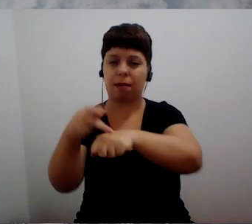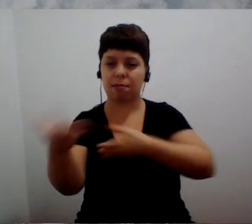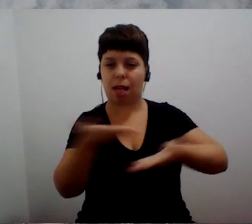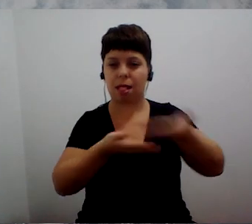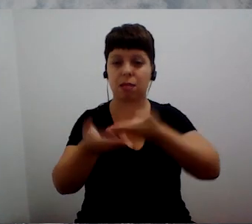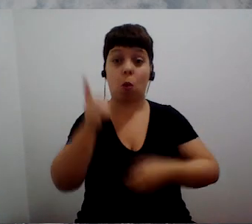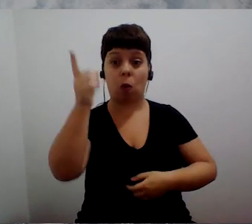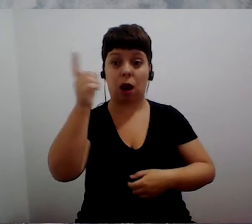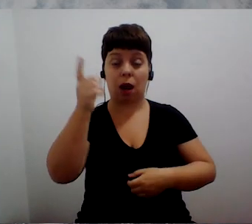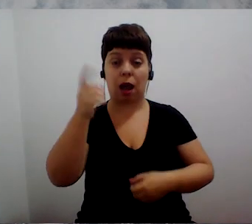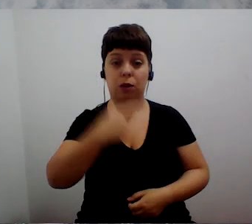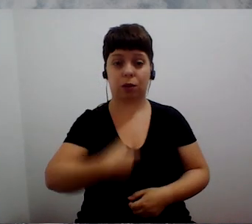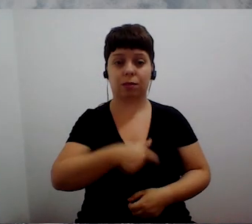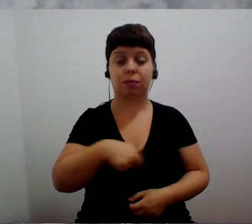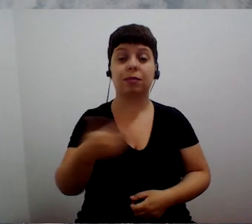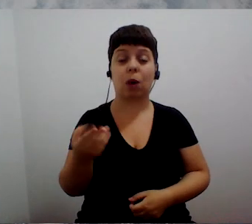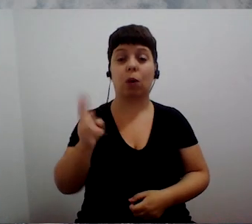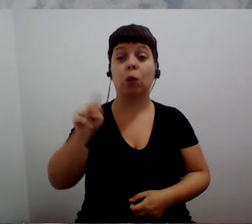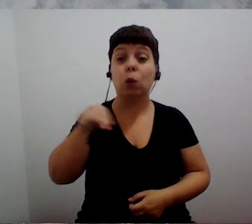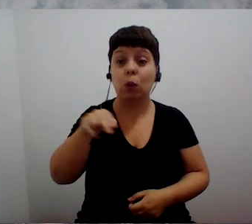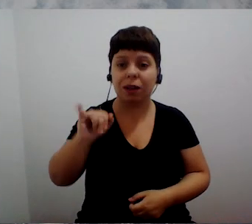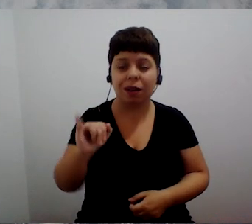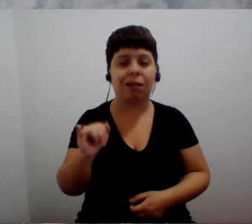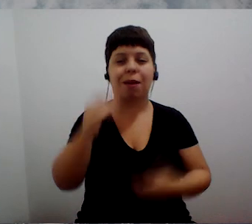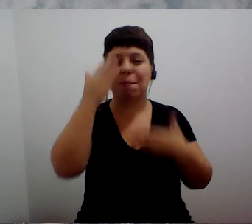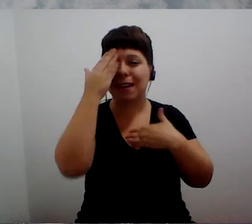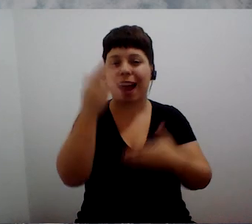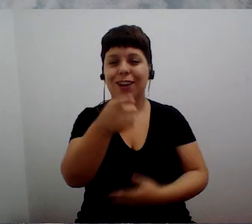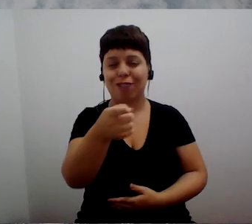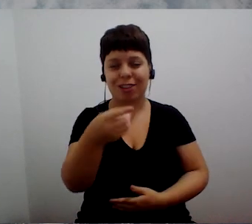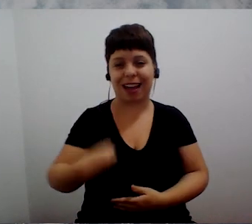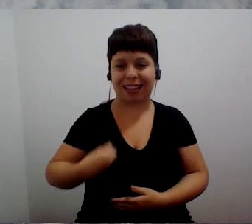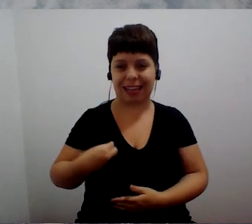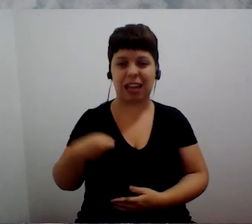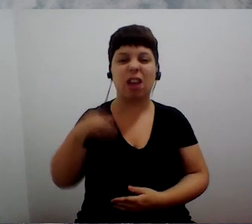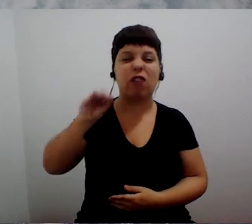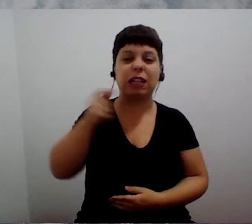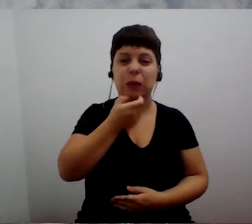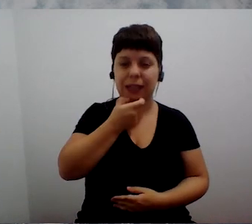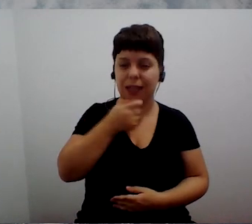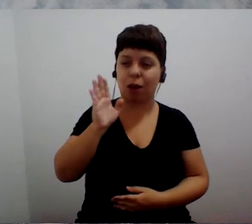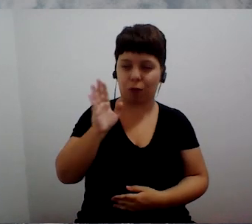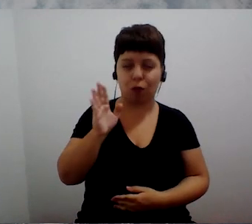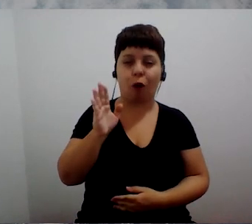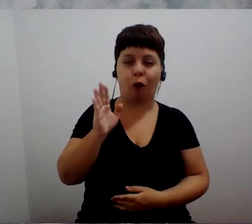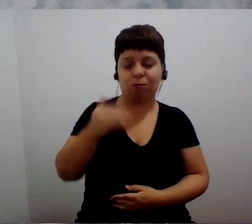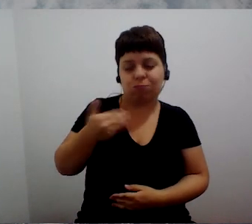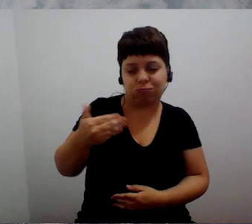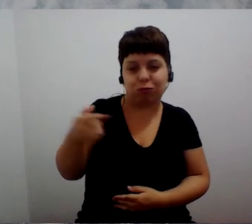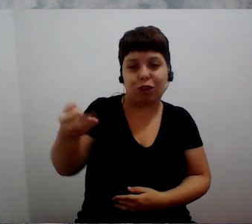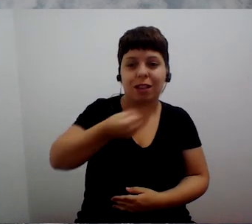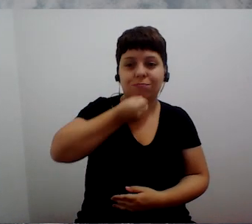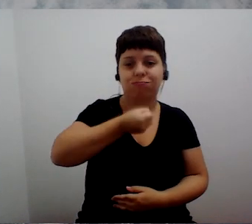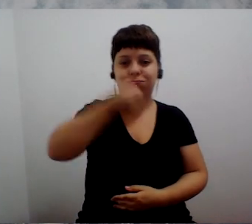Noruega. Então, Uni, nice to have you here. It's a pleasure. In a few moments, I will give you the floor so that you